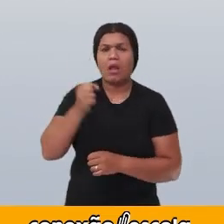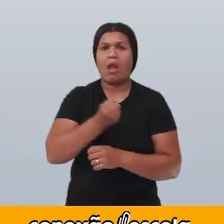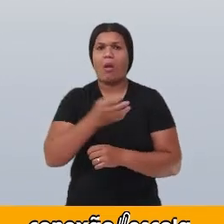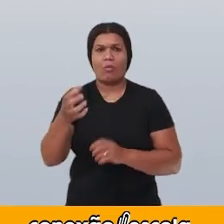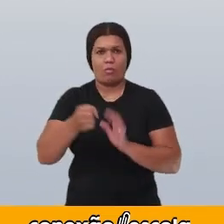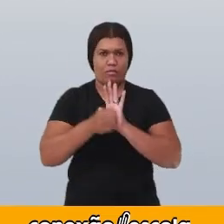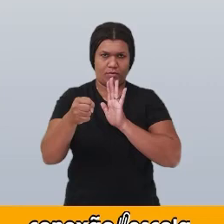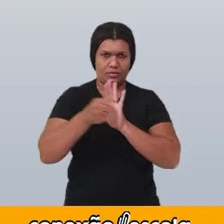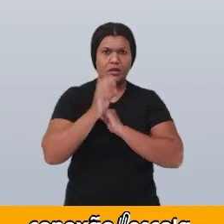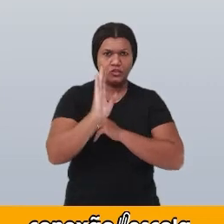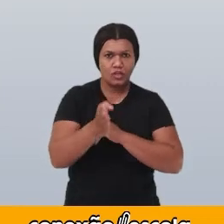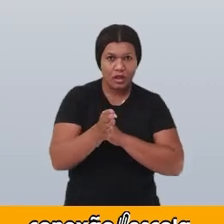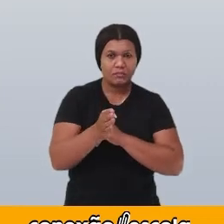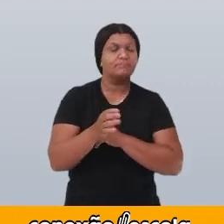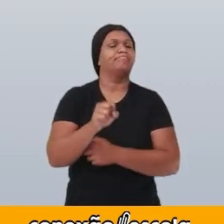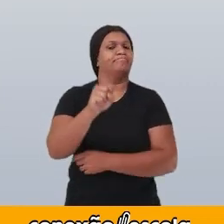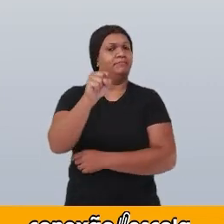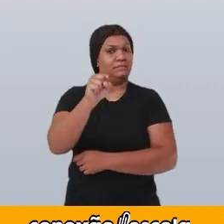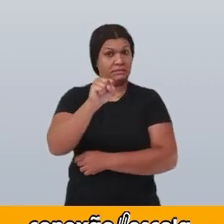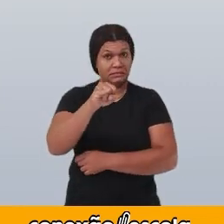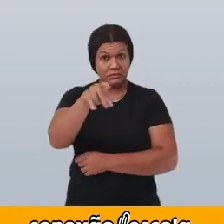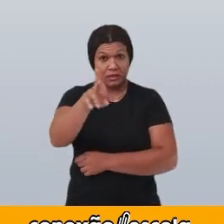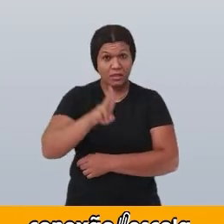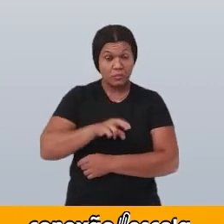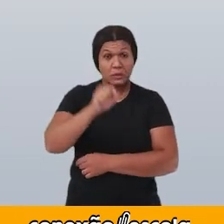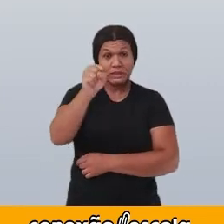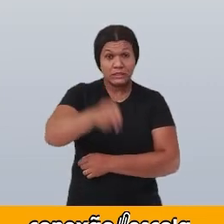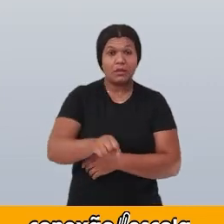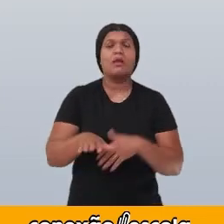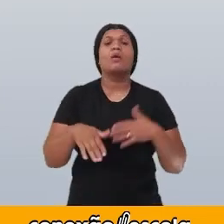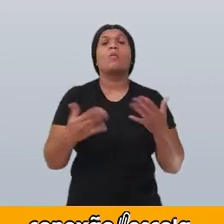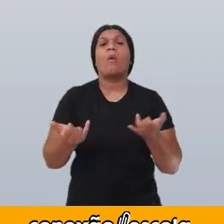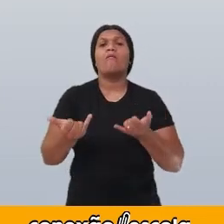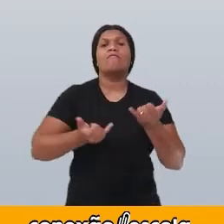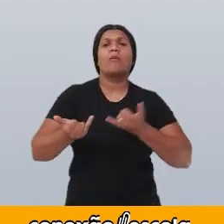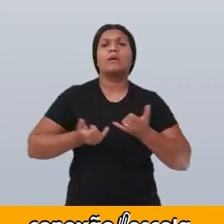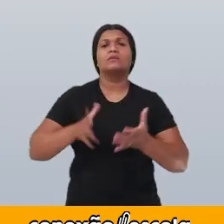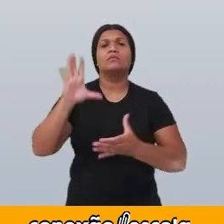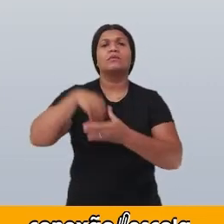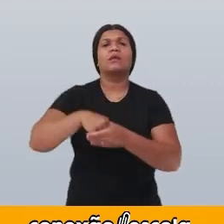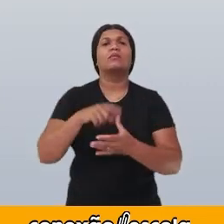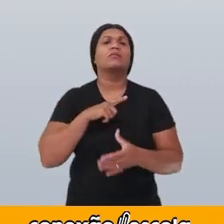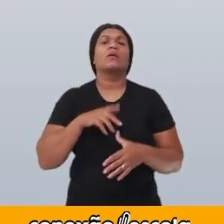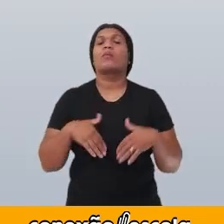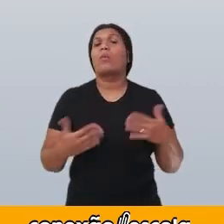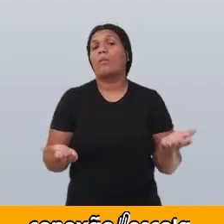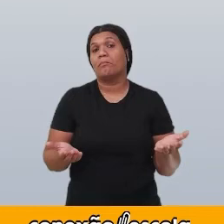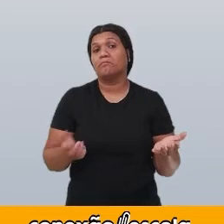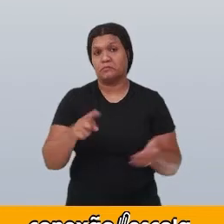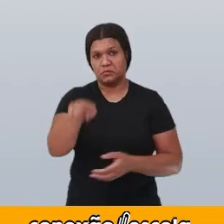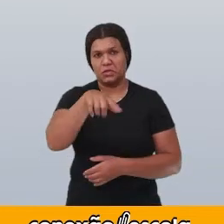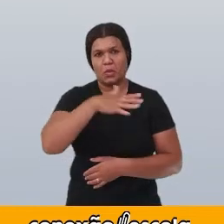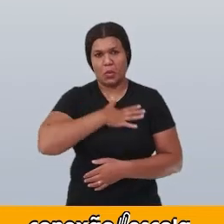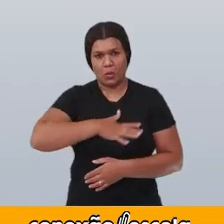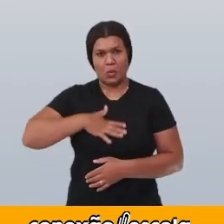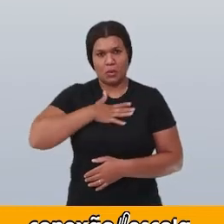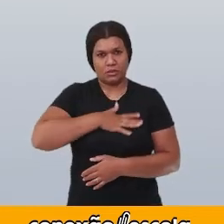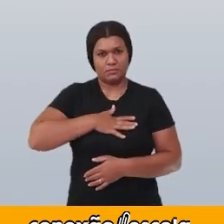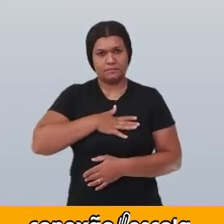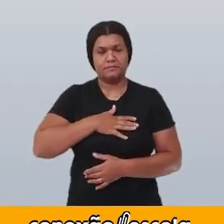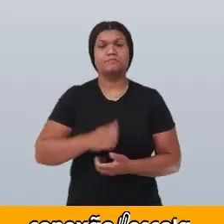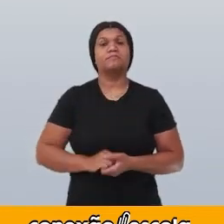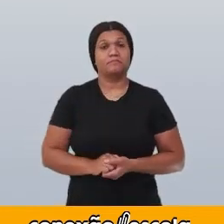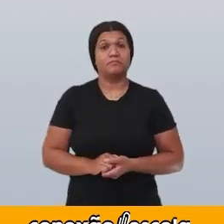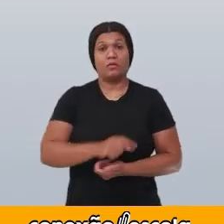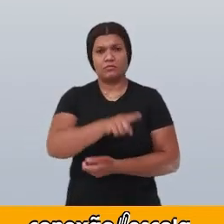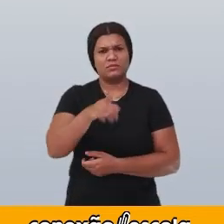reportagem? Se sim, qual o teor das informações que foram transmitidas? Você gostou?